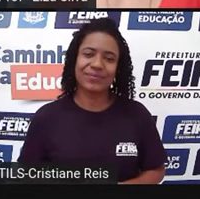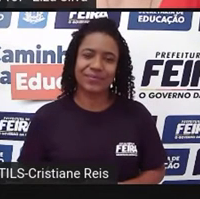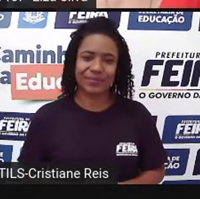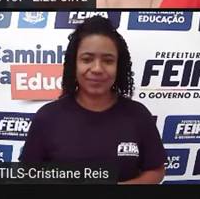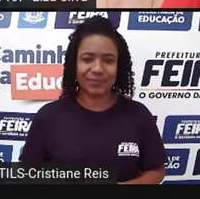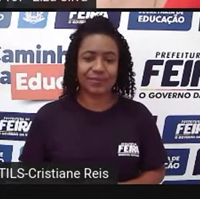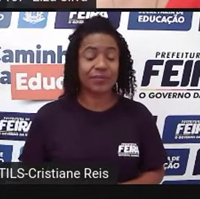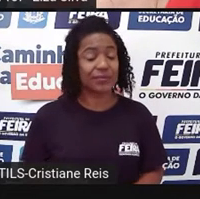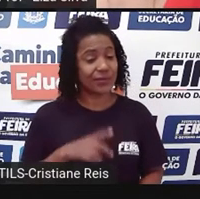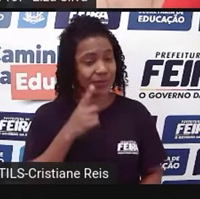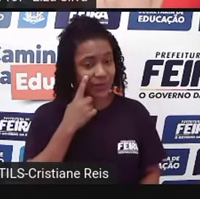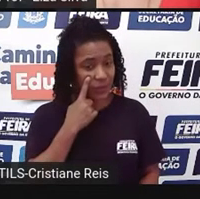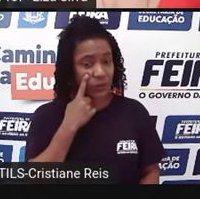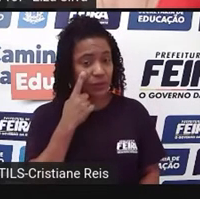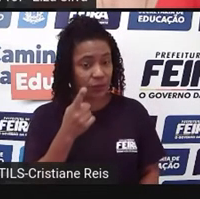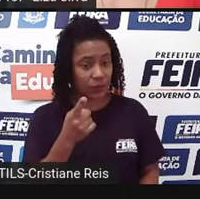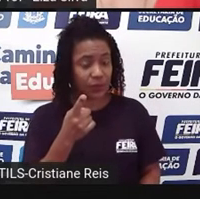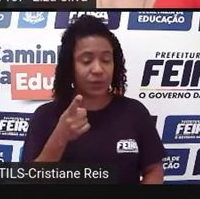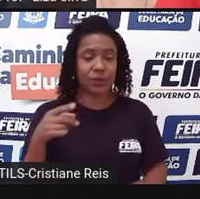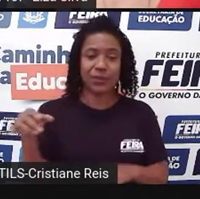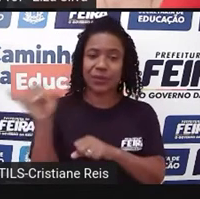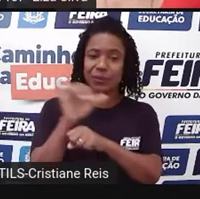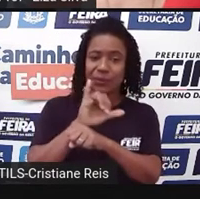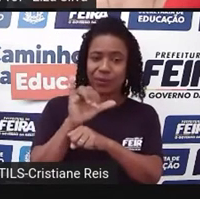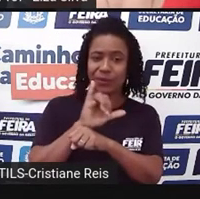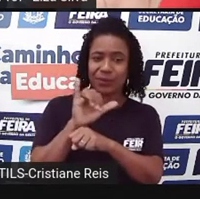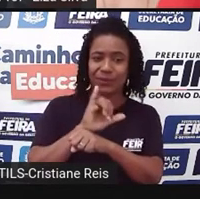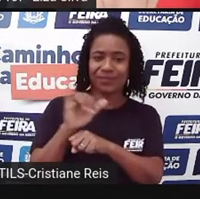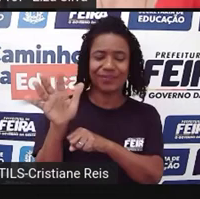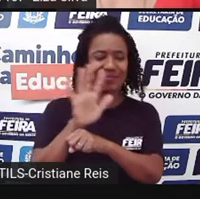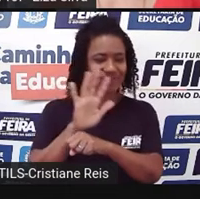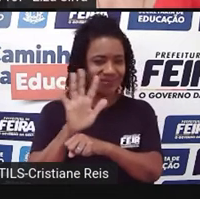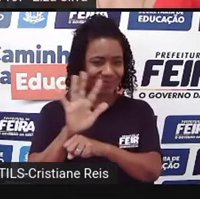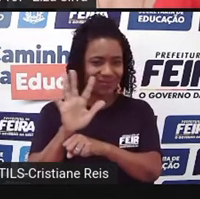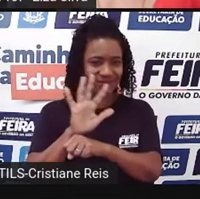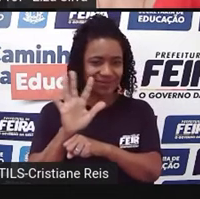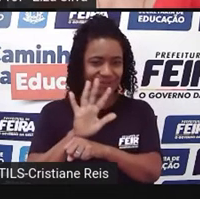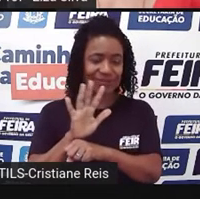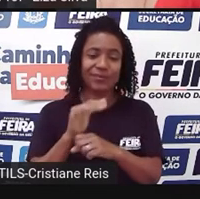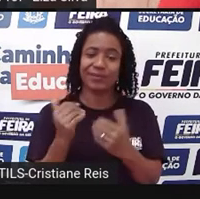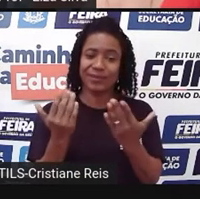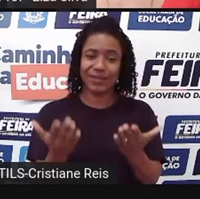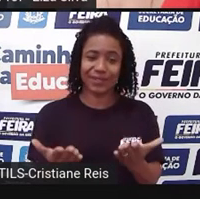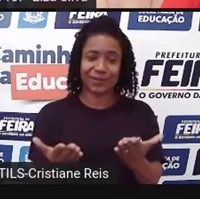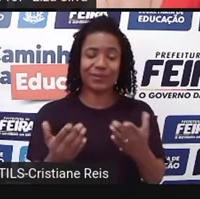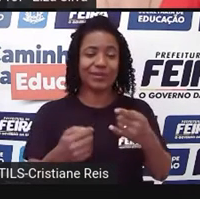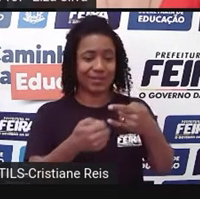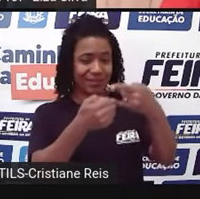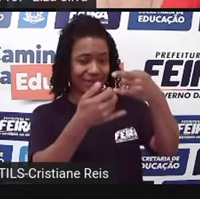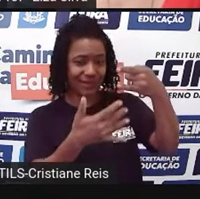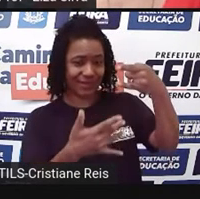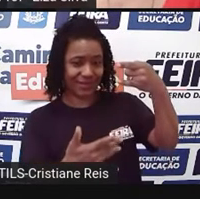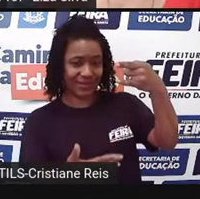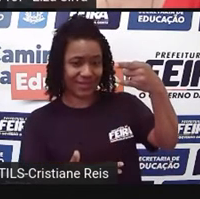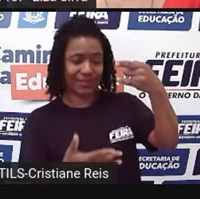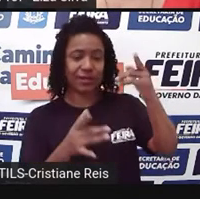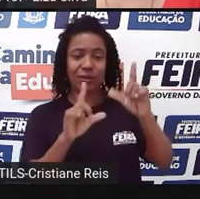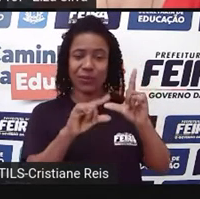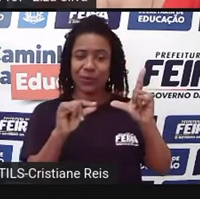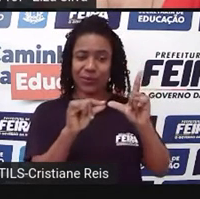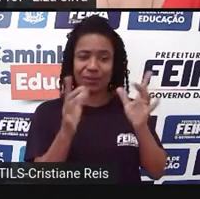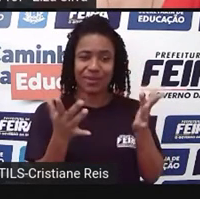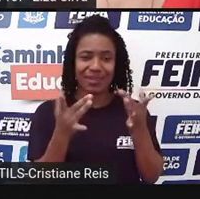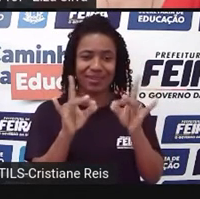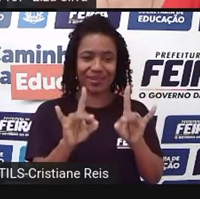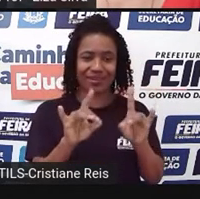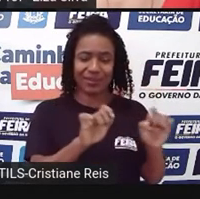Oi e para isto vou exibir para vocês esse vídeo que também está disponível no canal do YouTube para que vocês